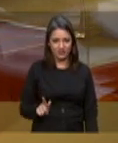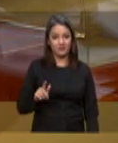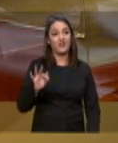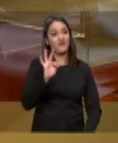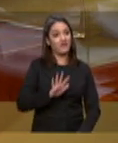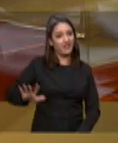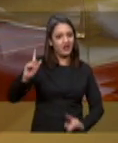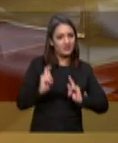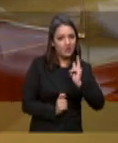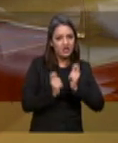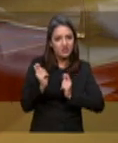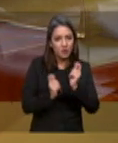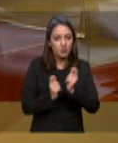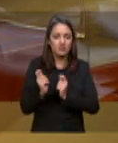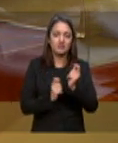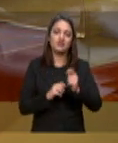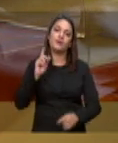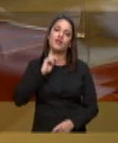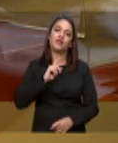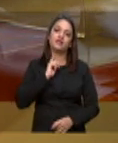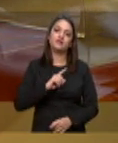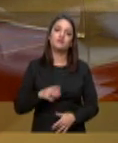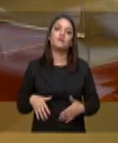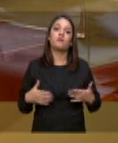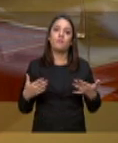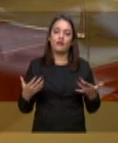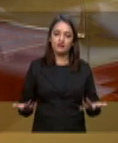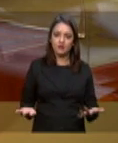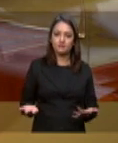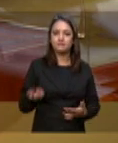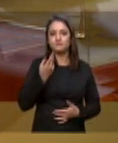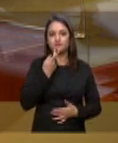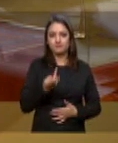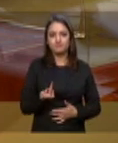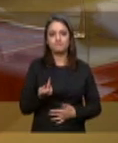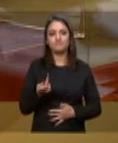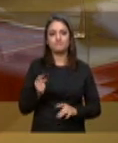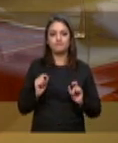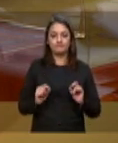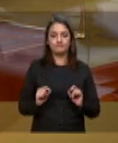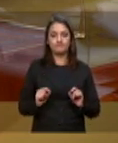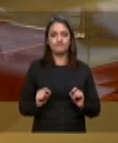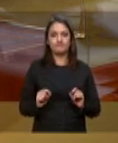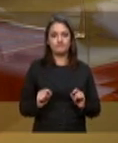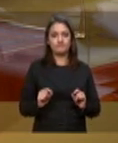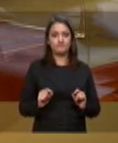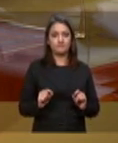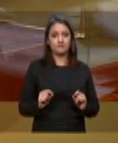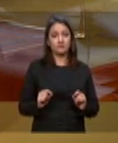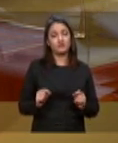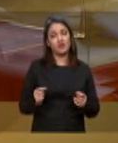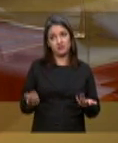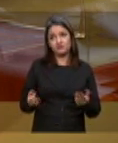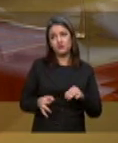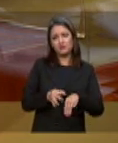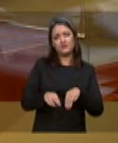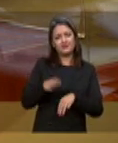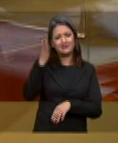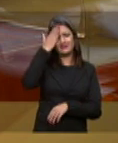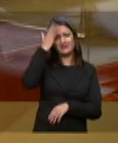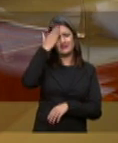Gerais. E, nessa condição, eu reafirmo que Vossas Excelências já devem estar cansados de saber.